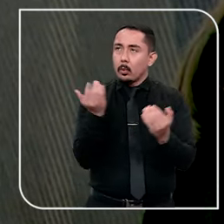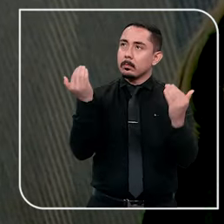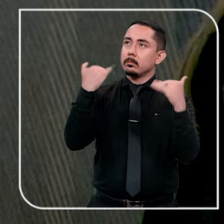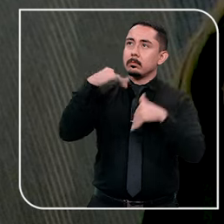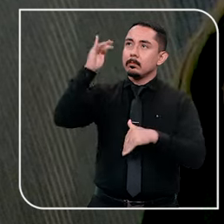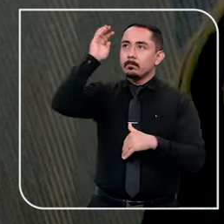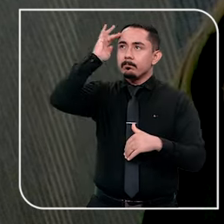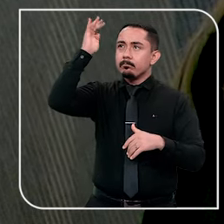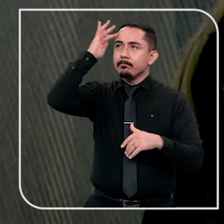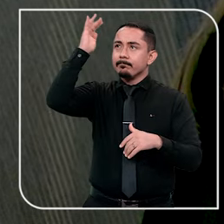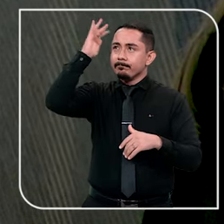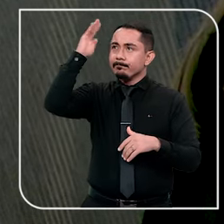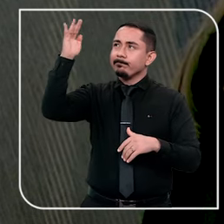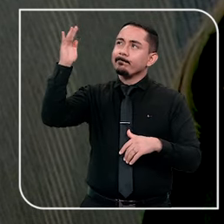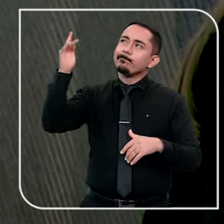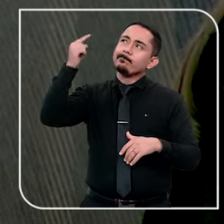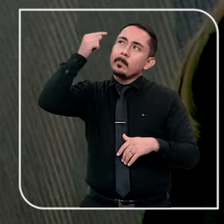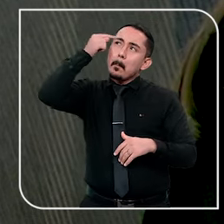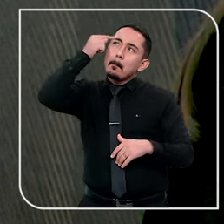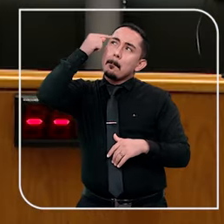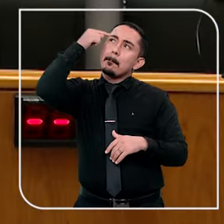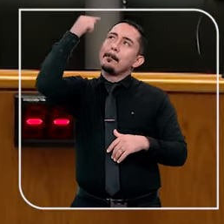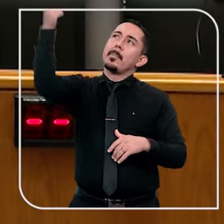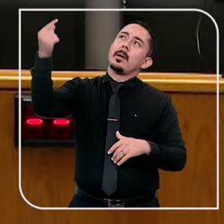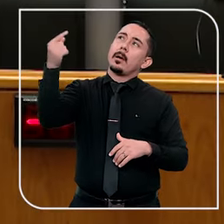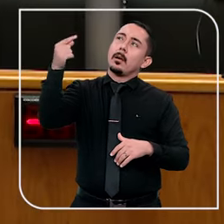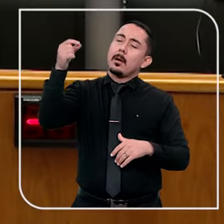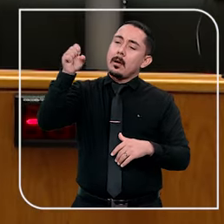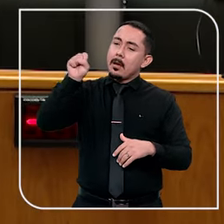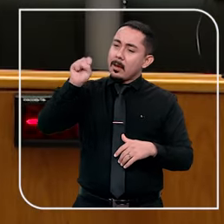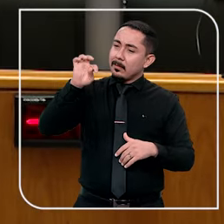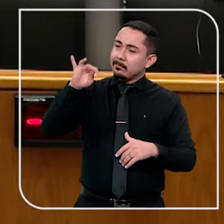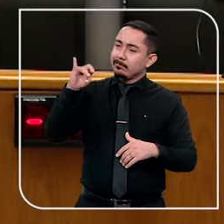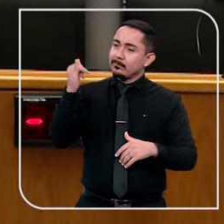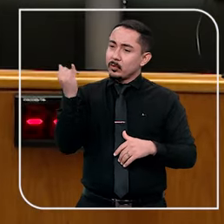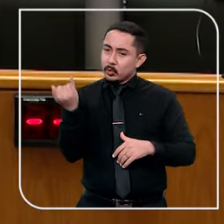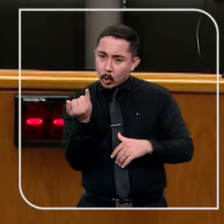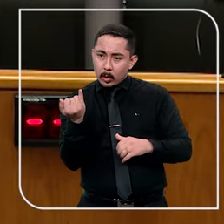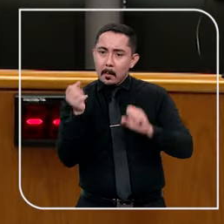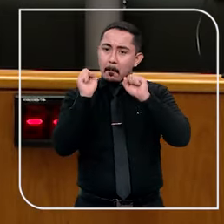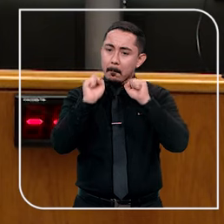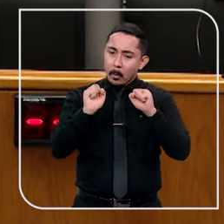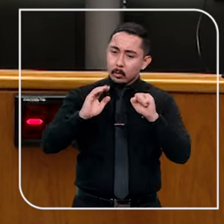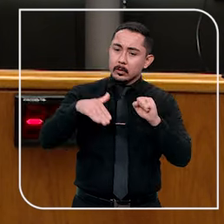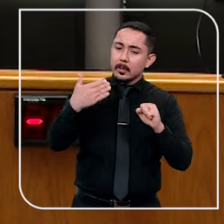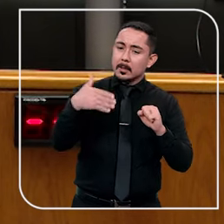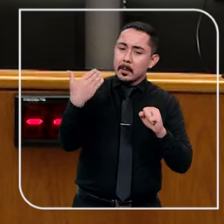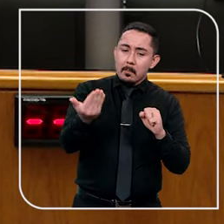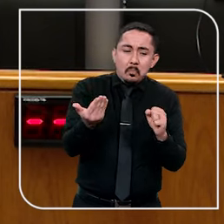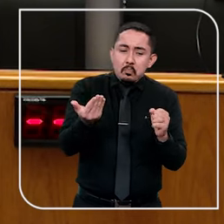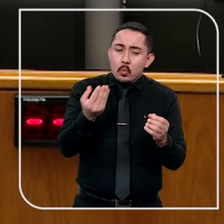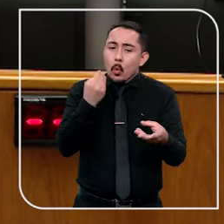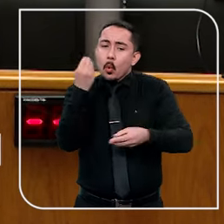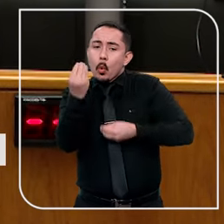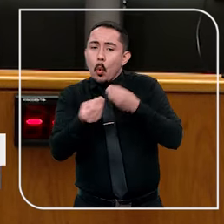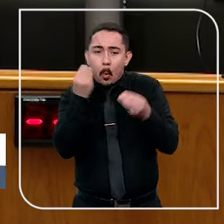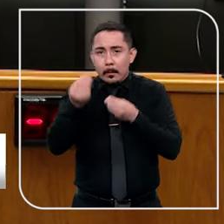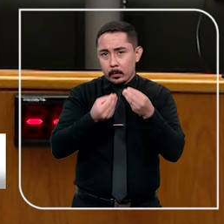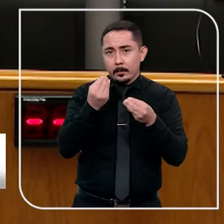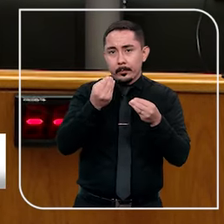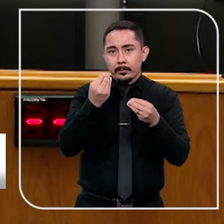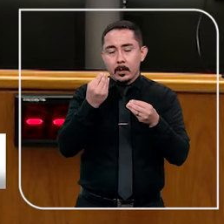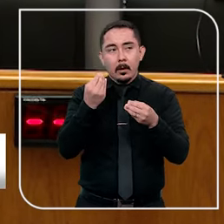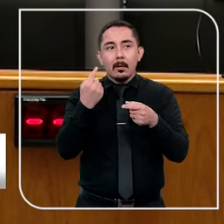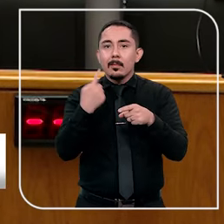e pensarmos o que o STJ eh vai poder fazer porque